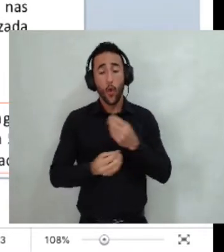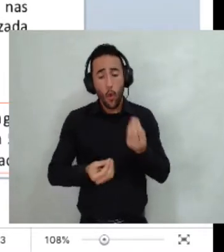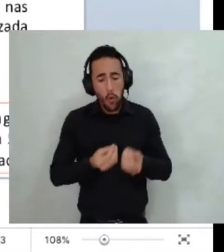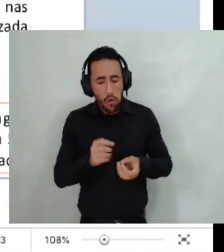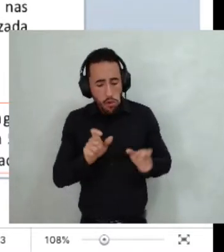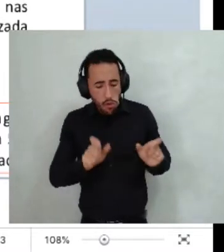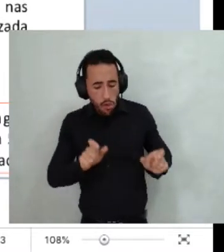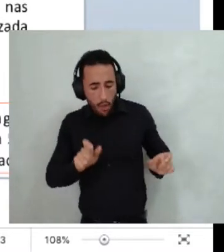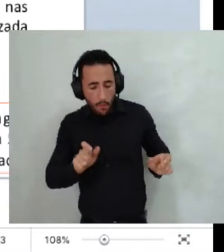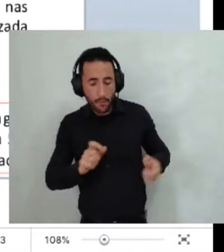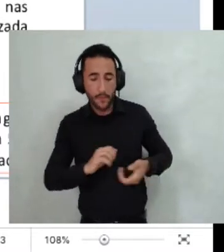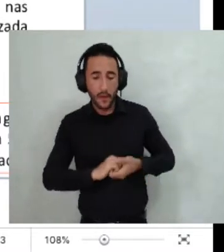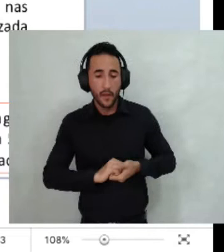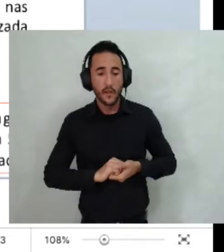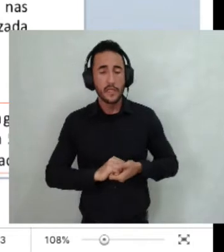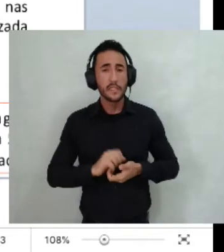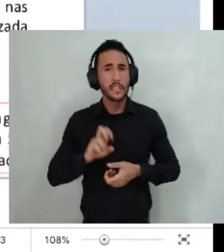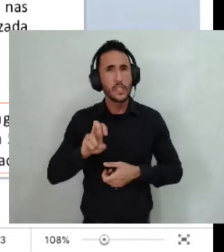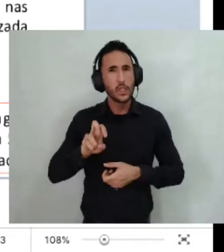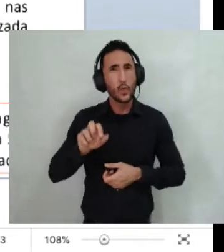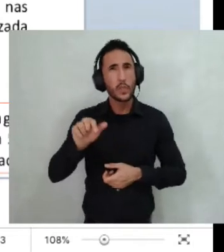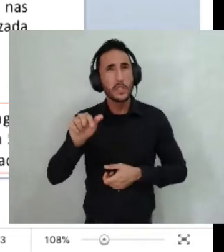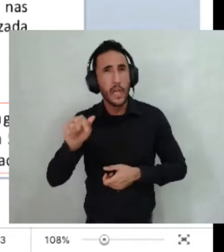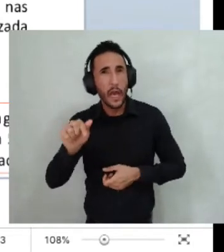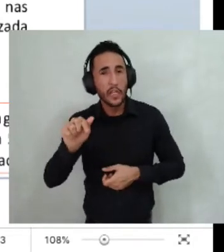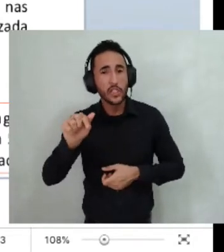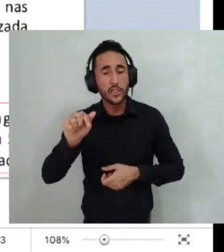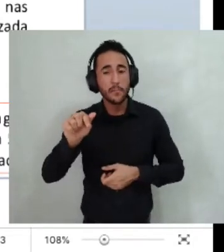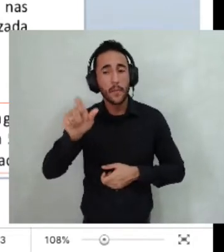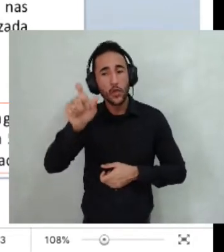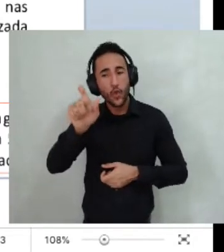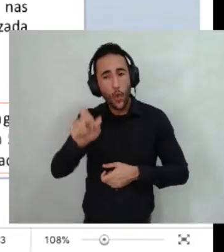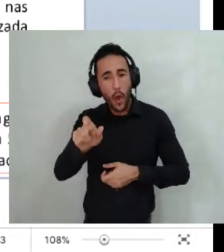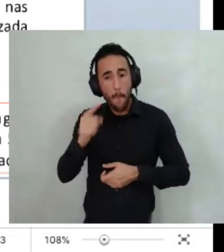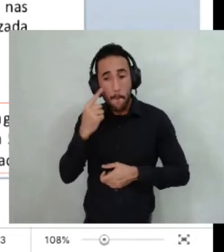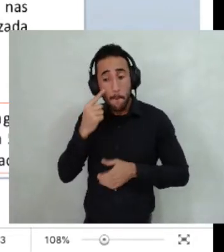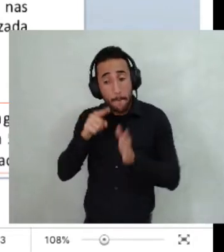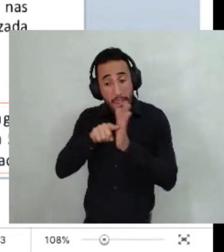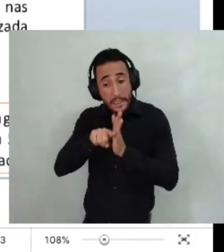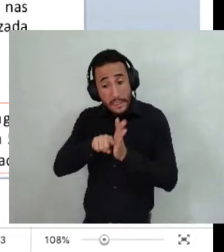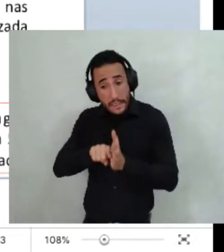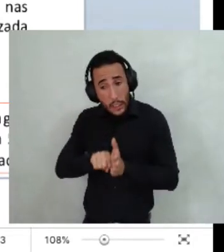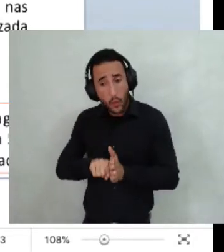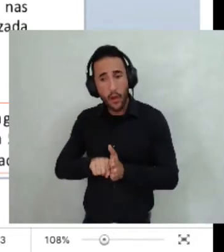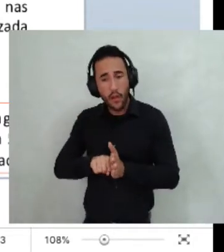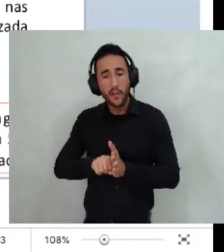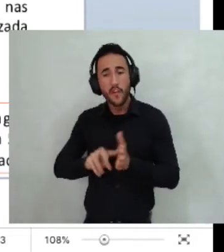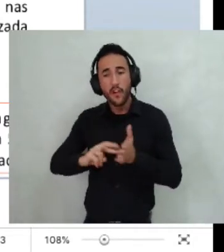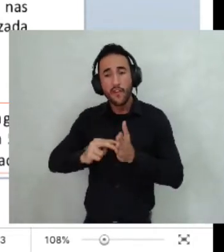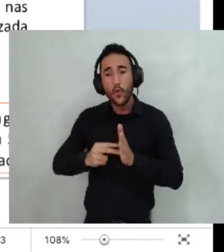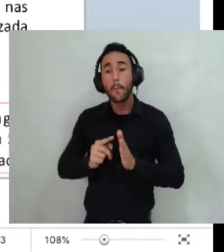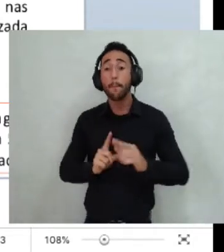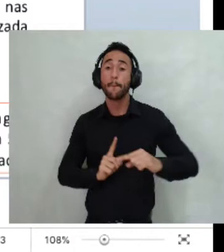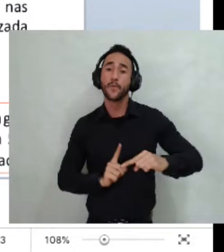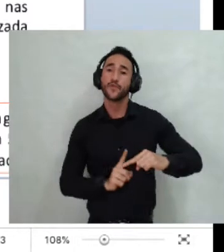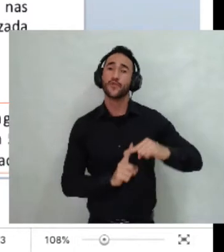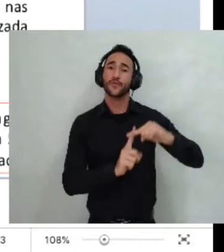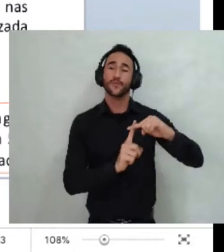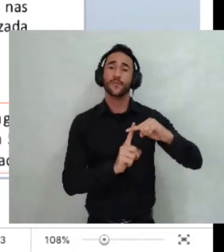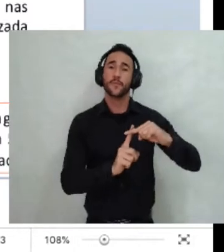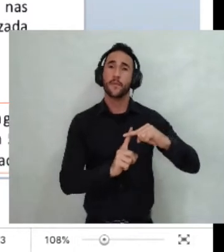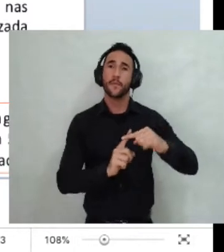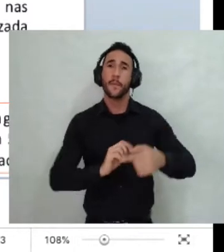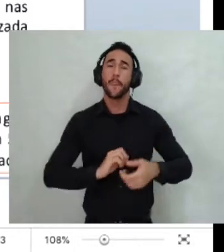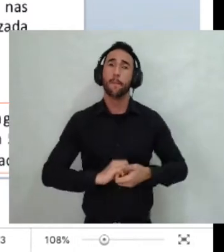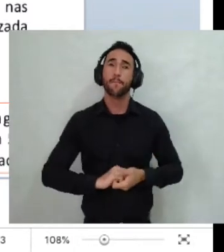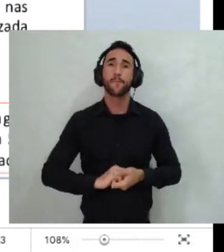nós avaliamos o RNA mensageiro, foi positivo. O que significa isso? Isso significa que